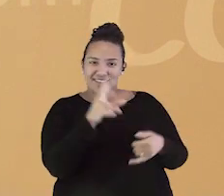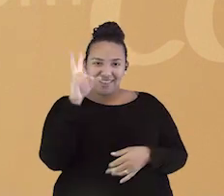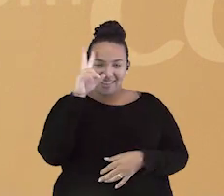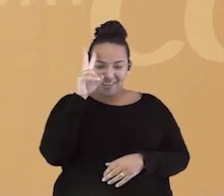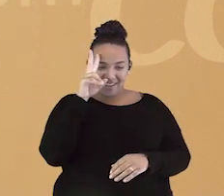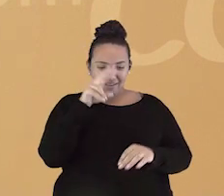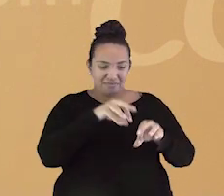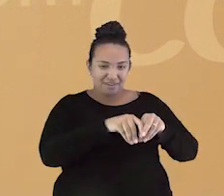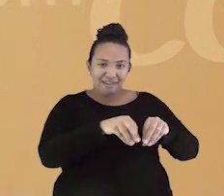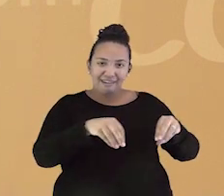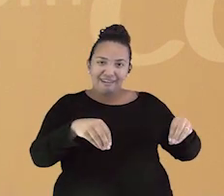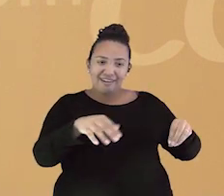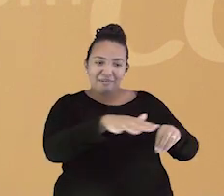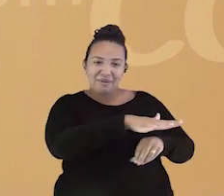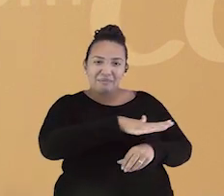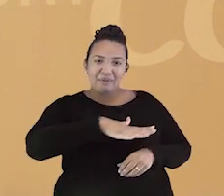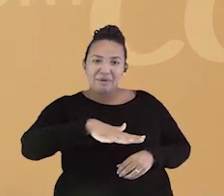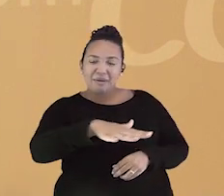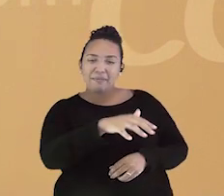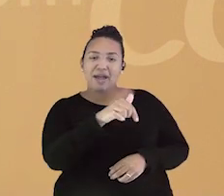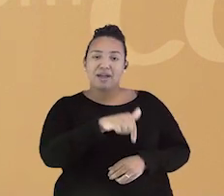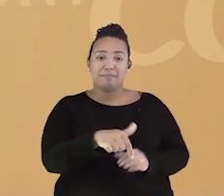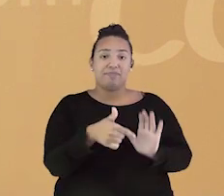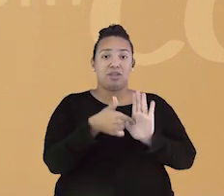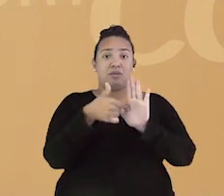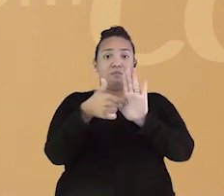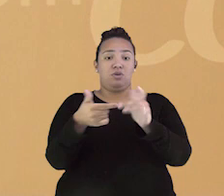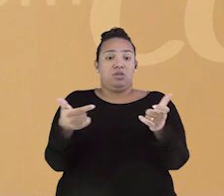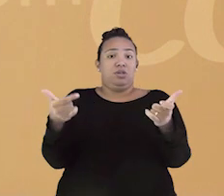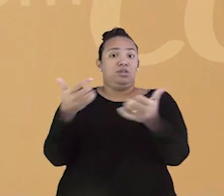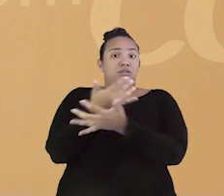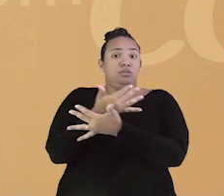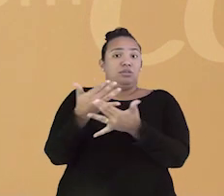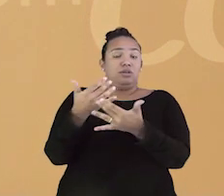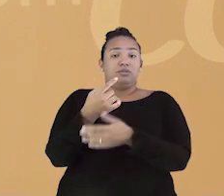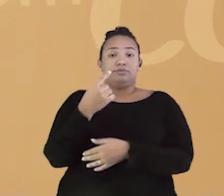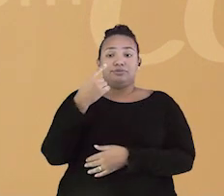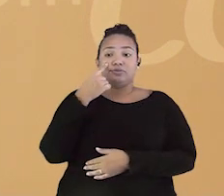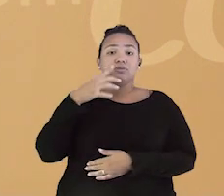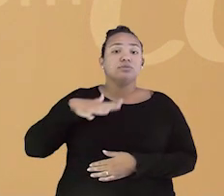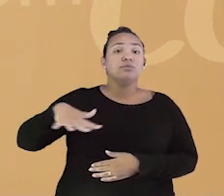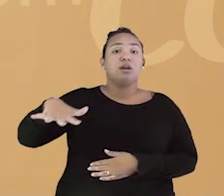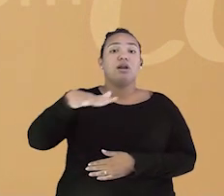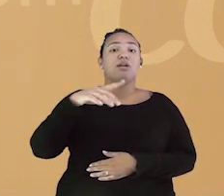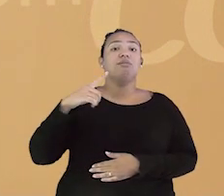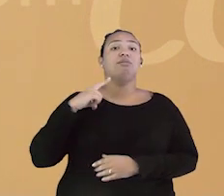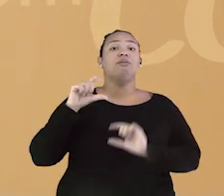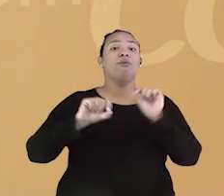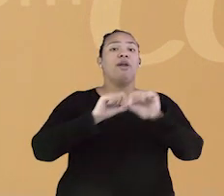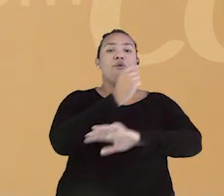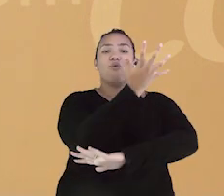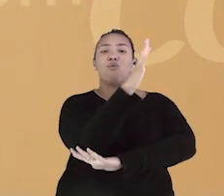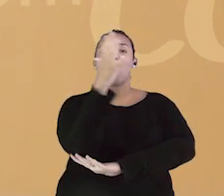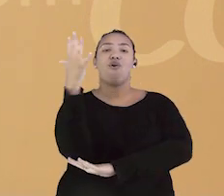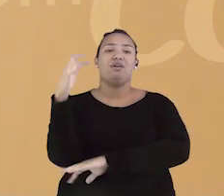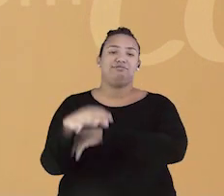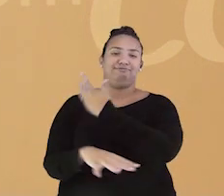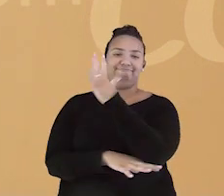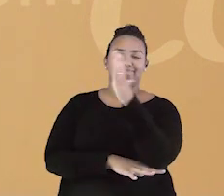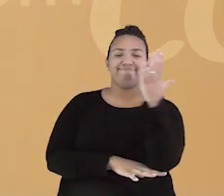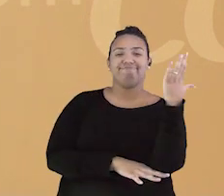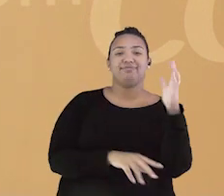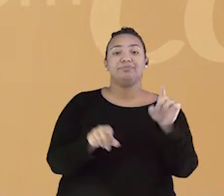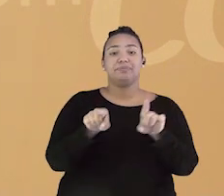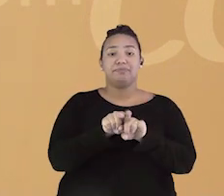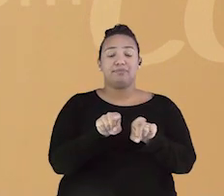terra batida e, quando mostra a cidade, a grande área verde. E a forma que as crianças falavam